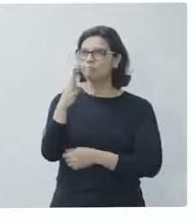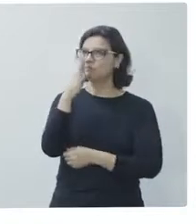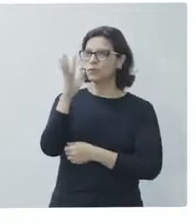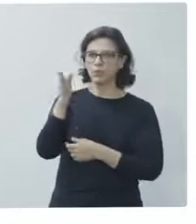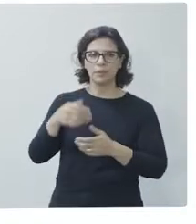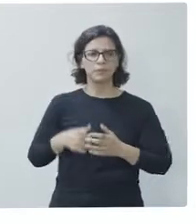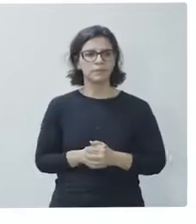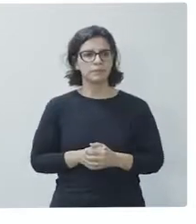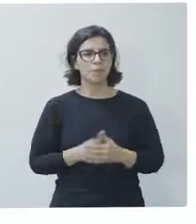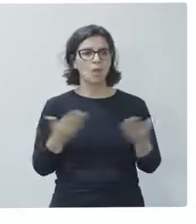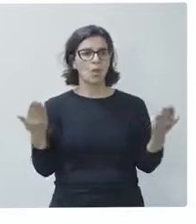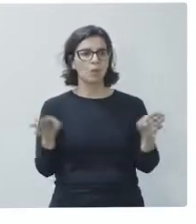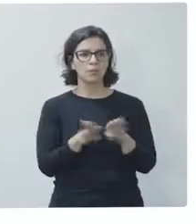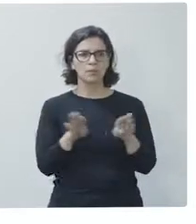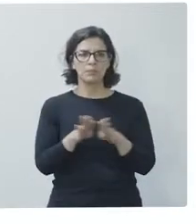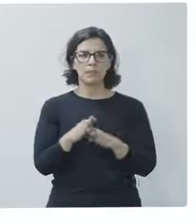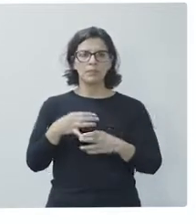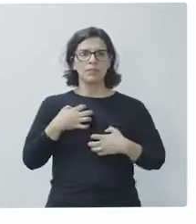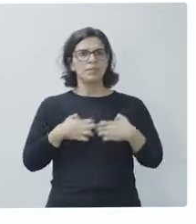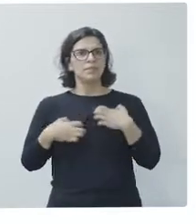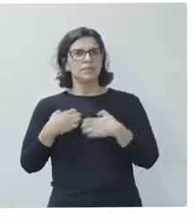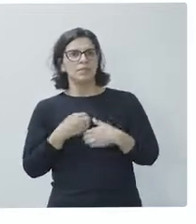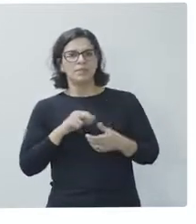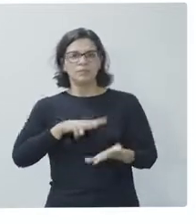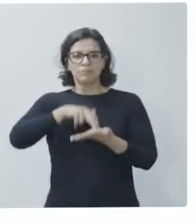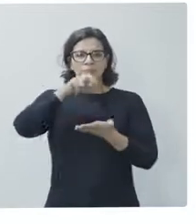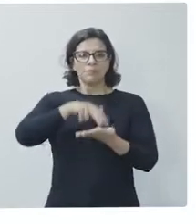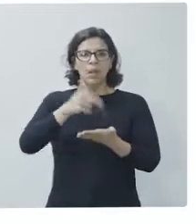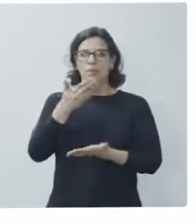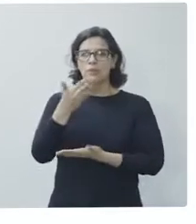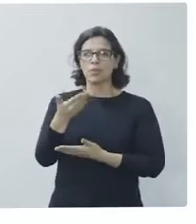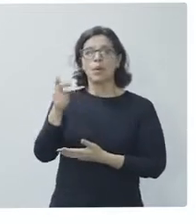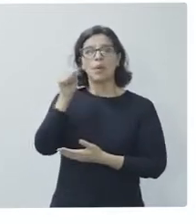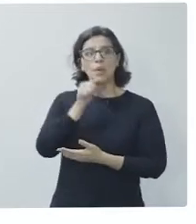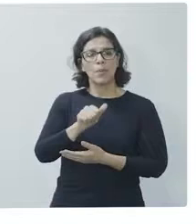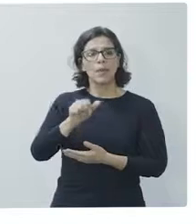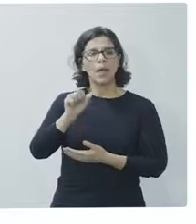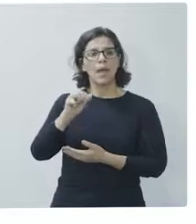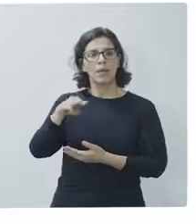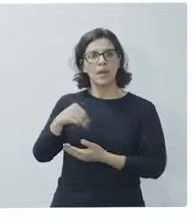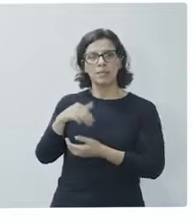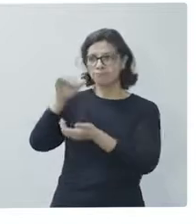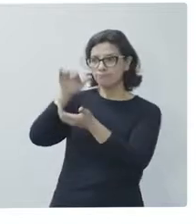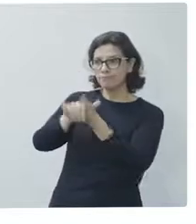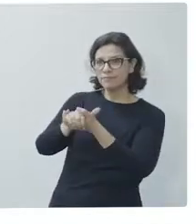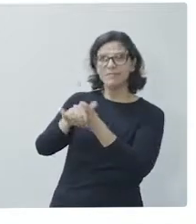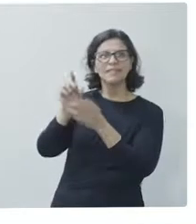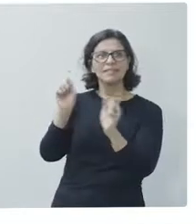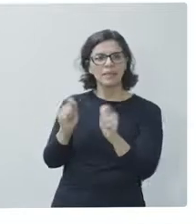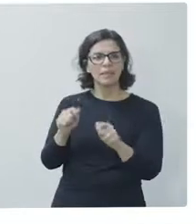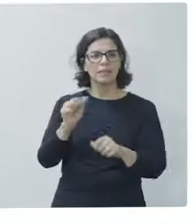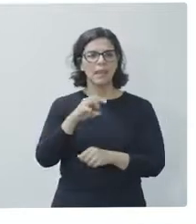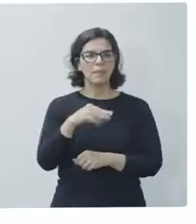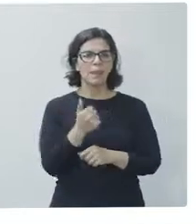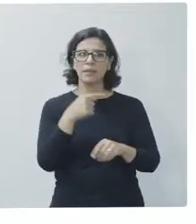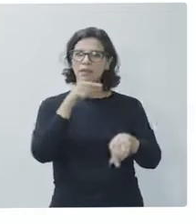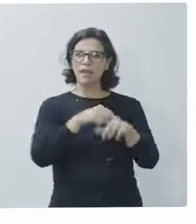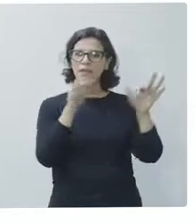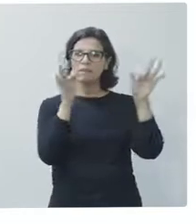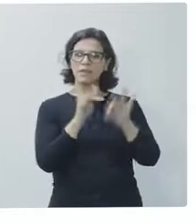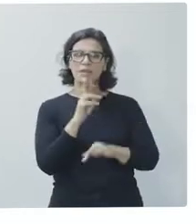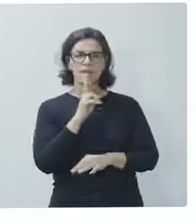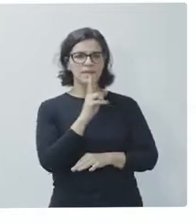contemplara. Alvoroçado com o sucesso, pediu sua mão e seu coração, e Amata, não menos